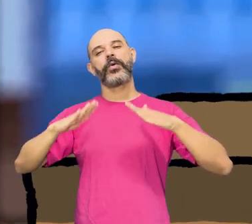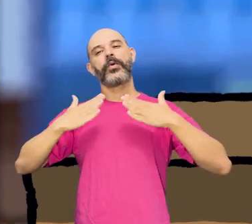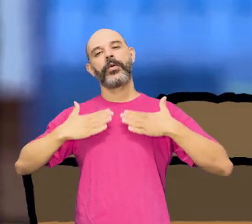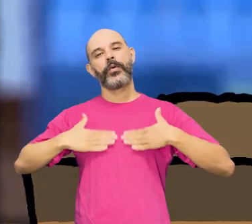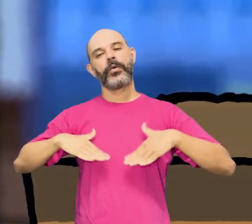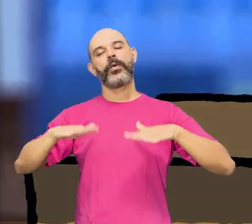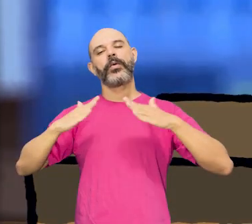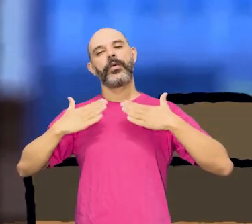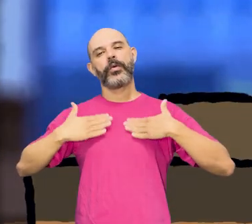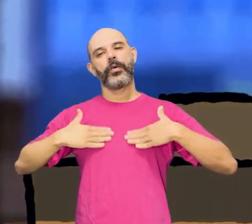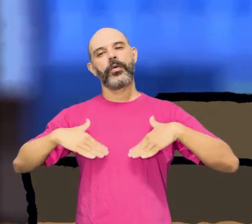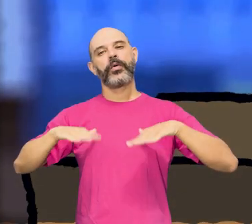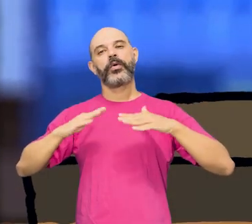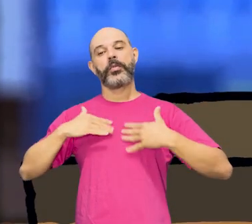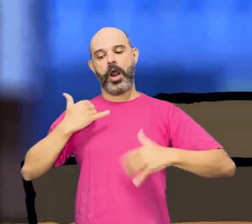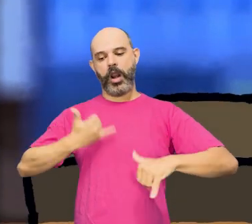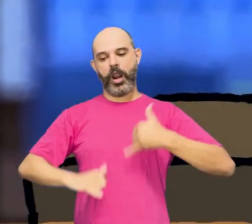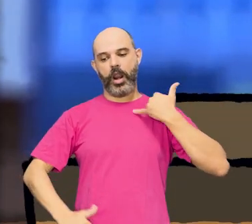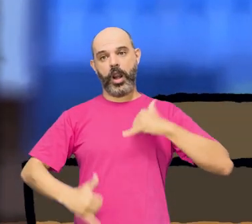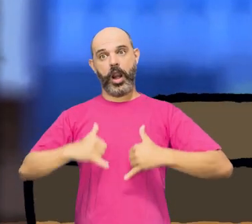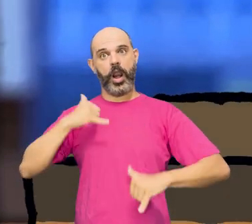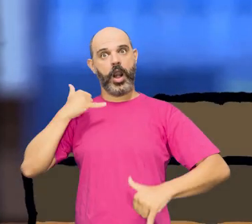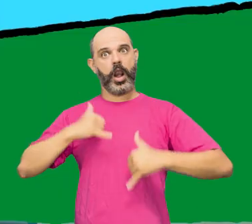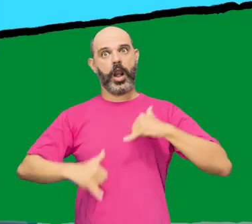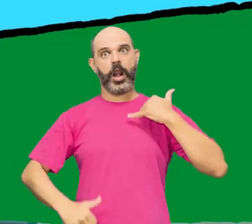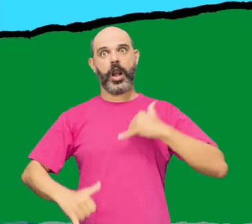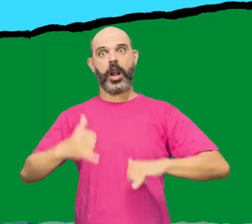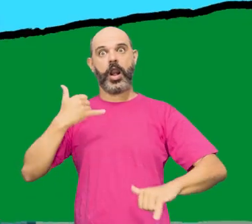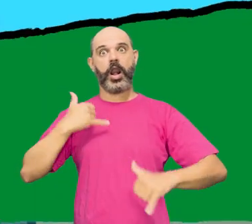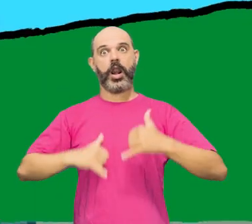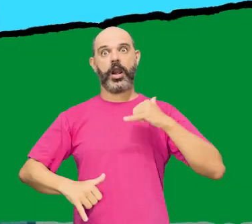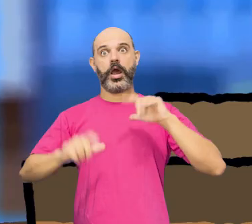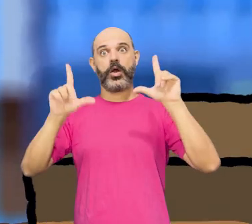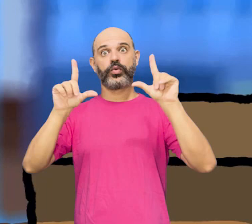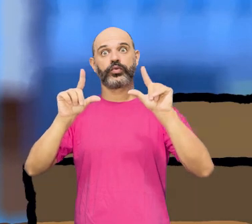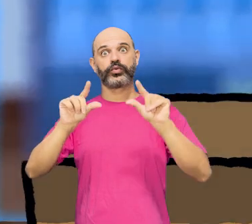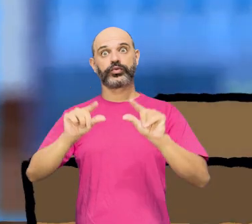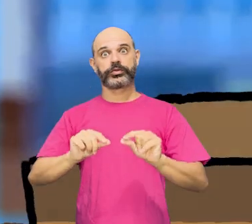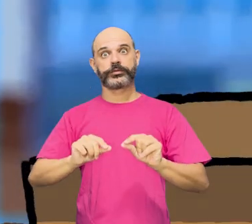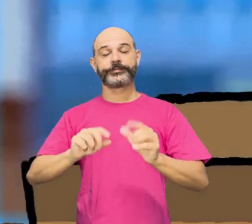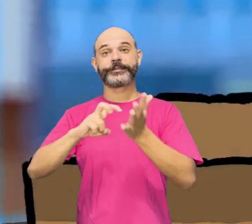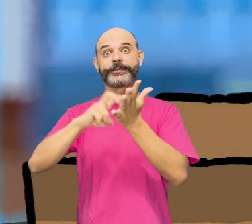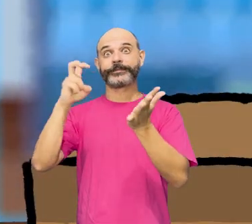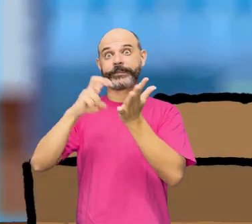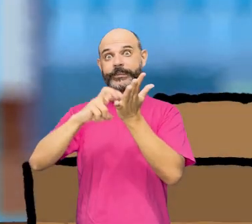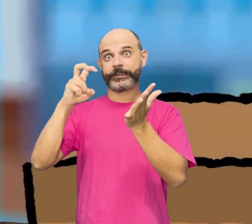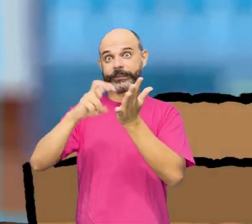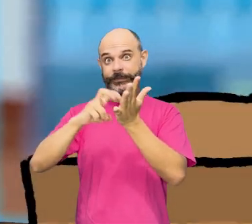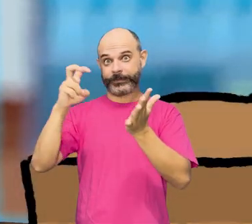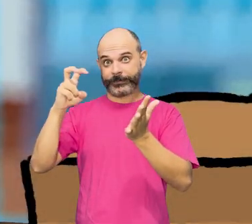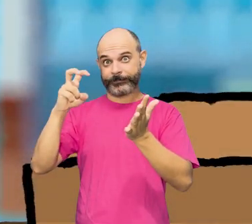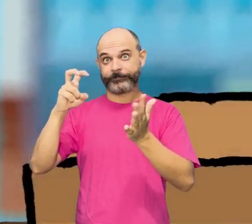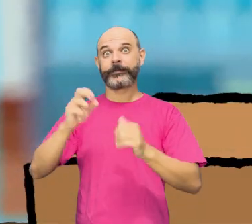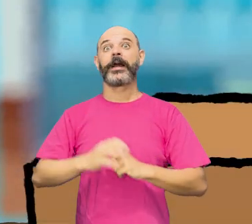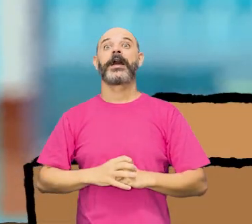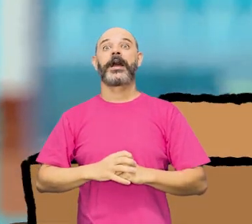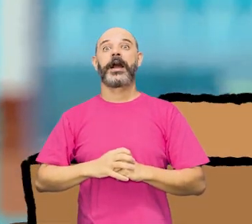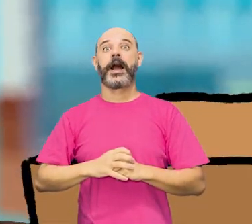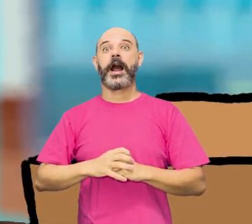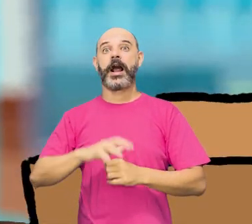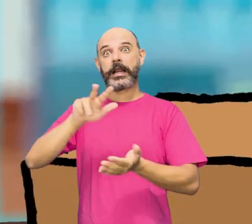poucos para diminuir a carga de energia. De manhã, antes do laboratório abrir, eles fazem a dança